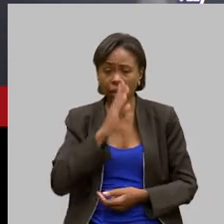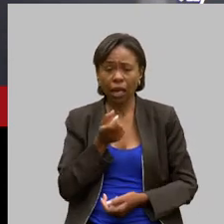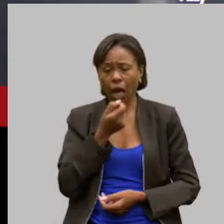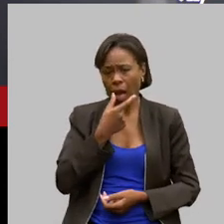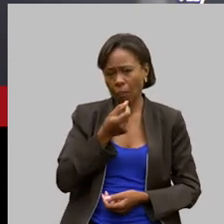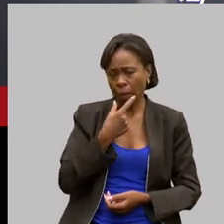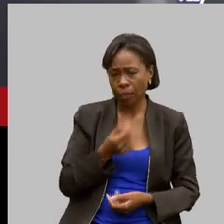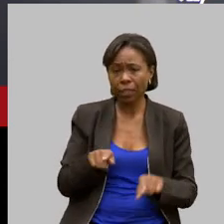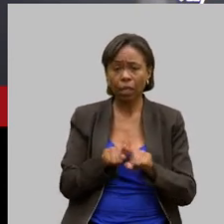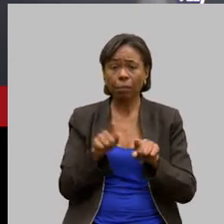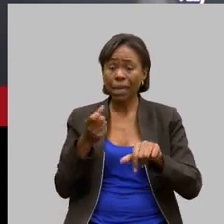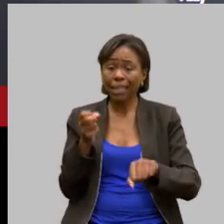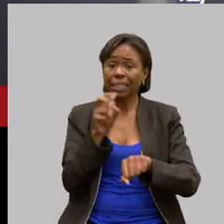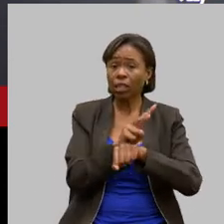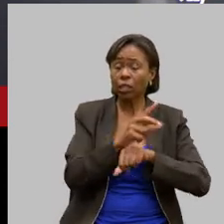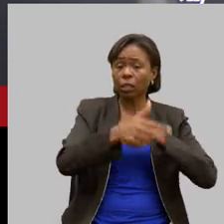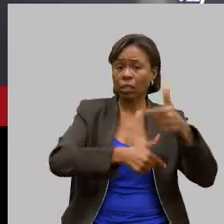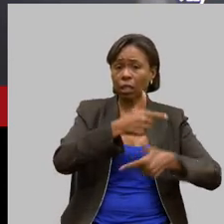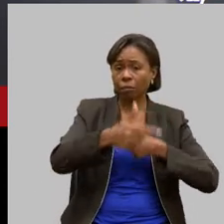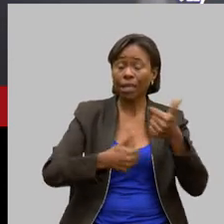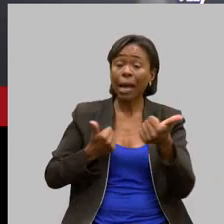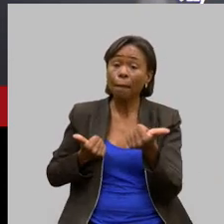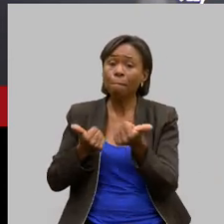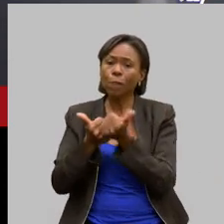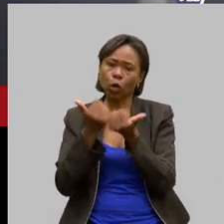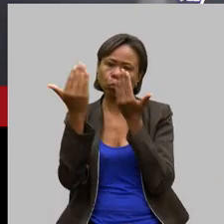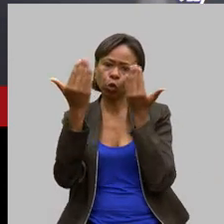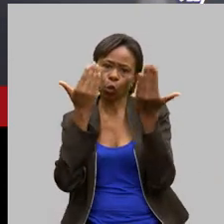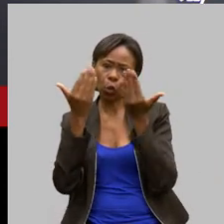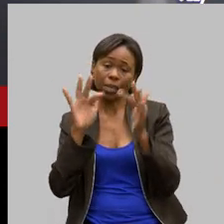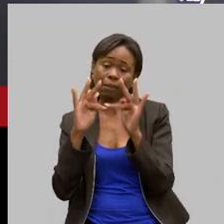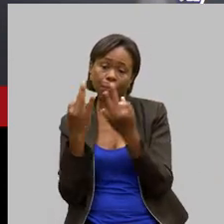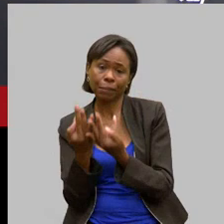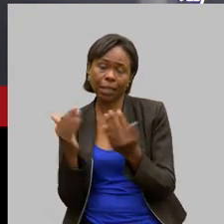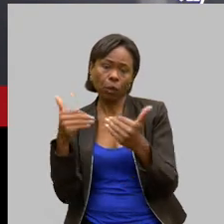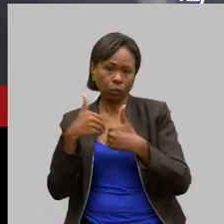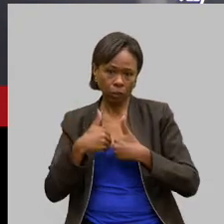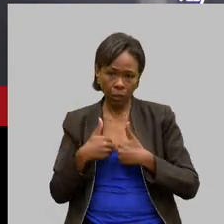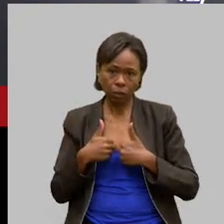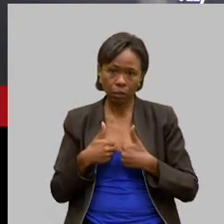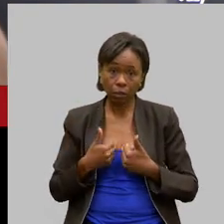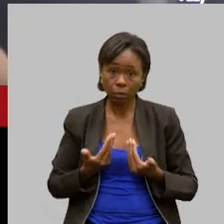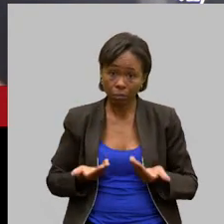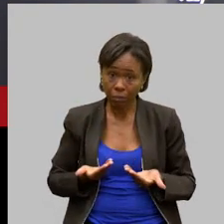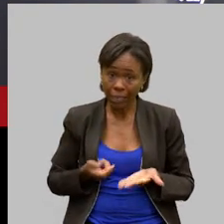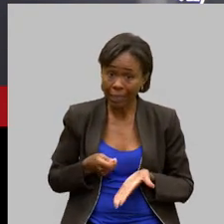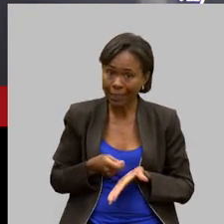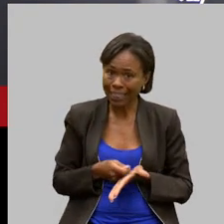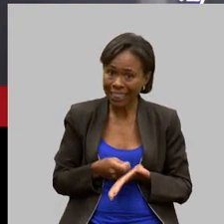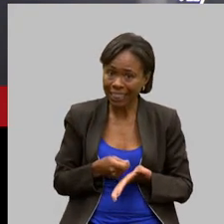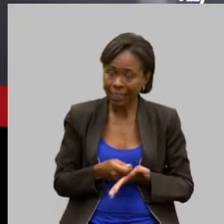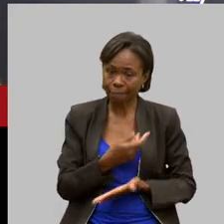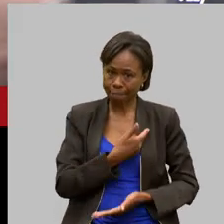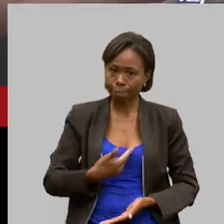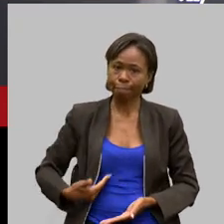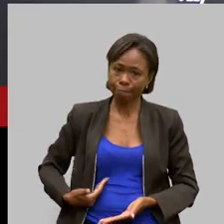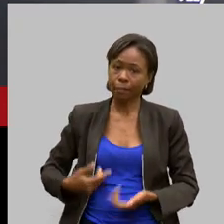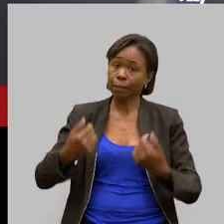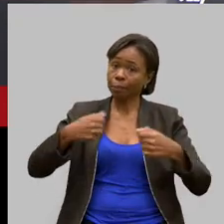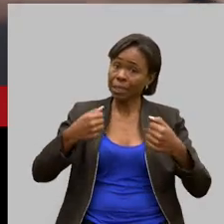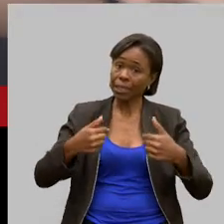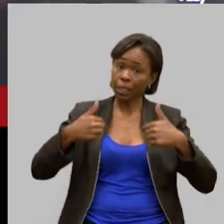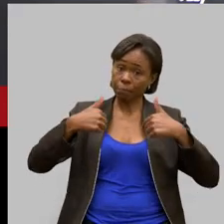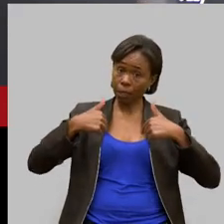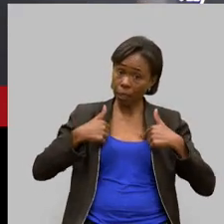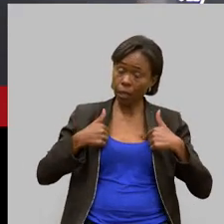e psicológico autistas e suas famílias isso tem que ser dever do Estado E para isso precisa de mim de